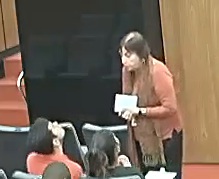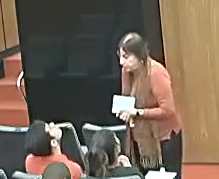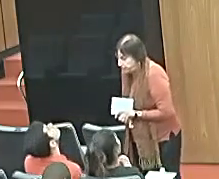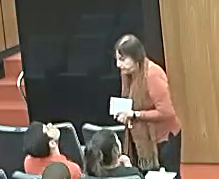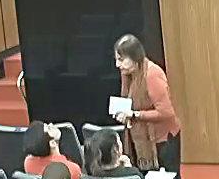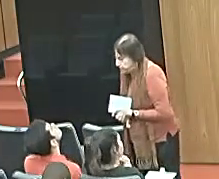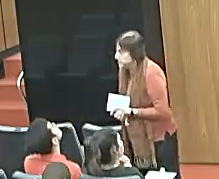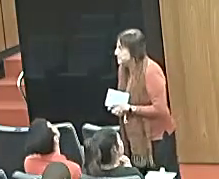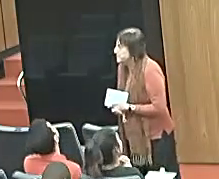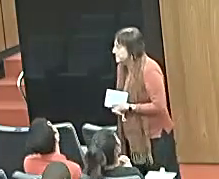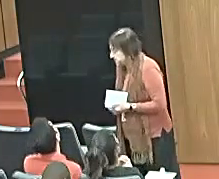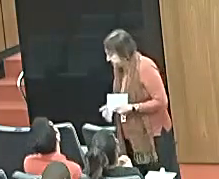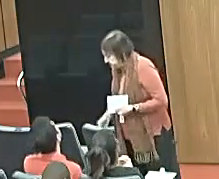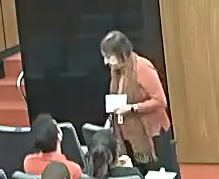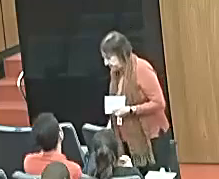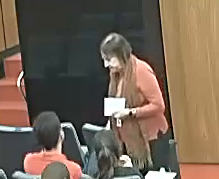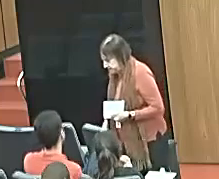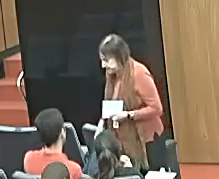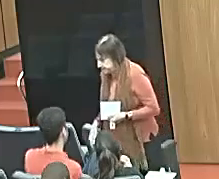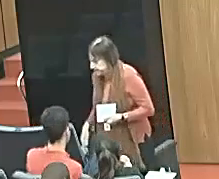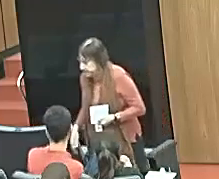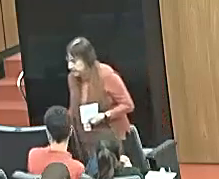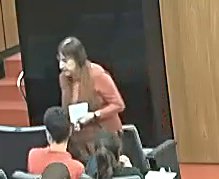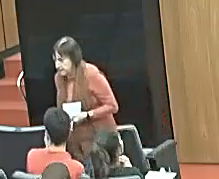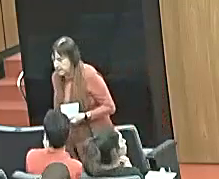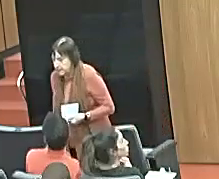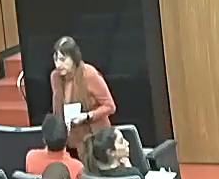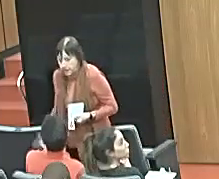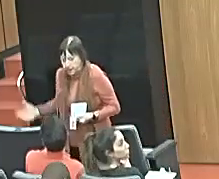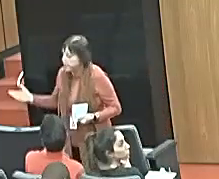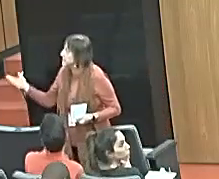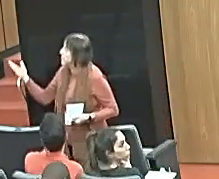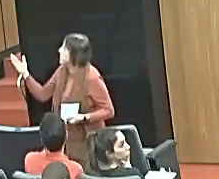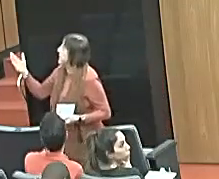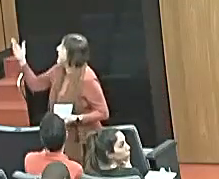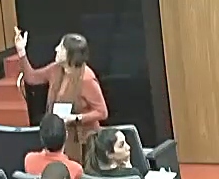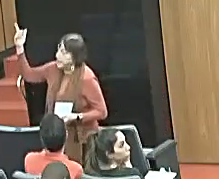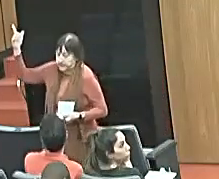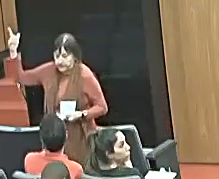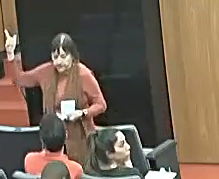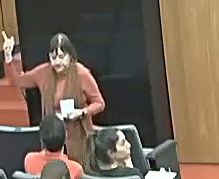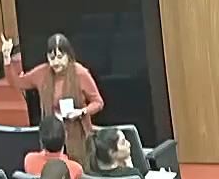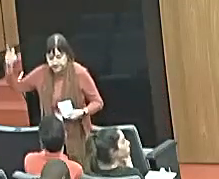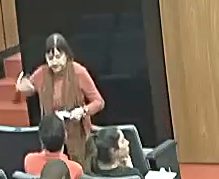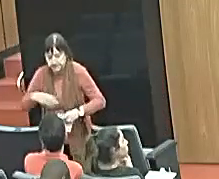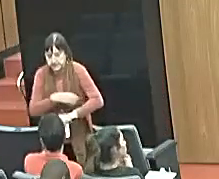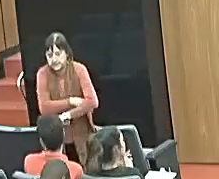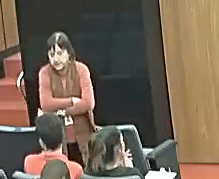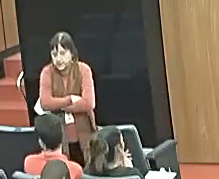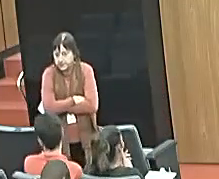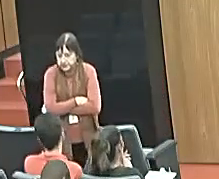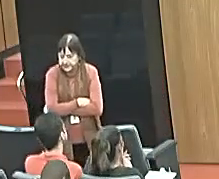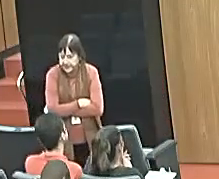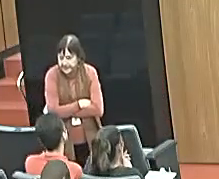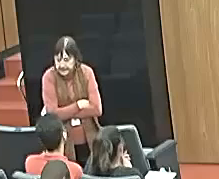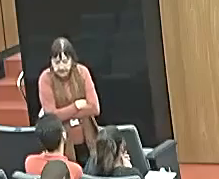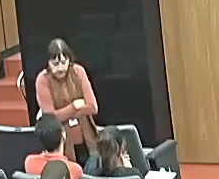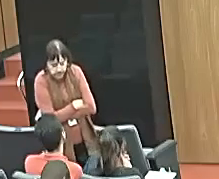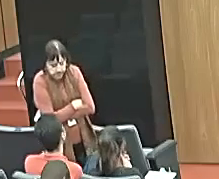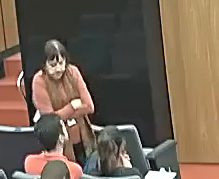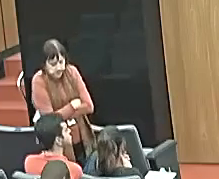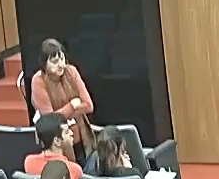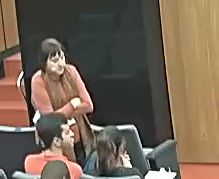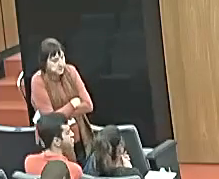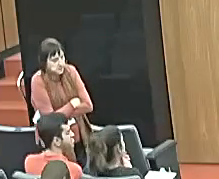dias presidente da associação mineira dos agentes e servidores prisionais do estado minas gerais da masp